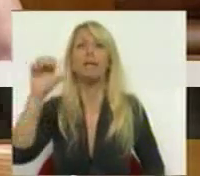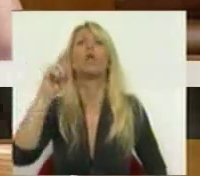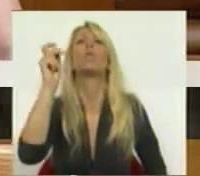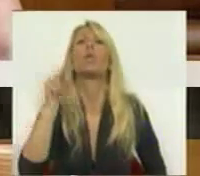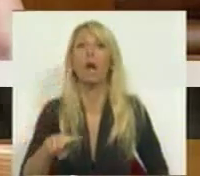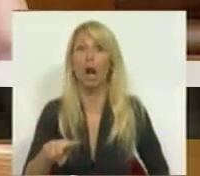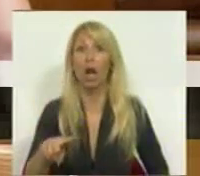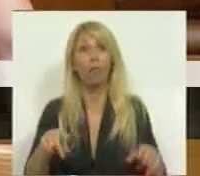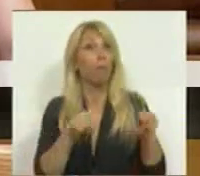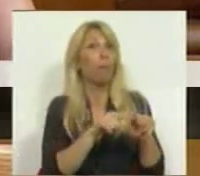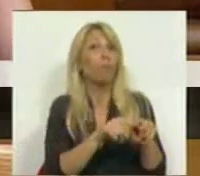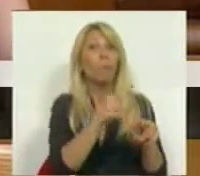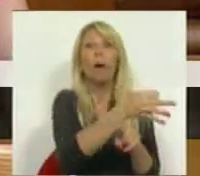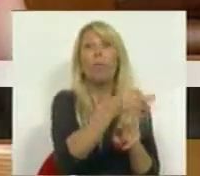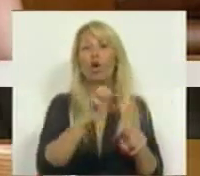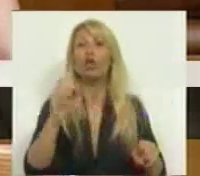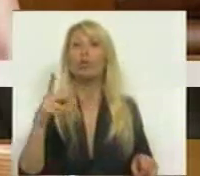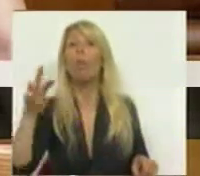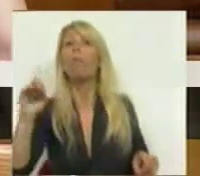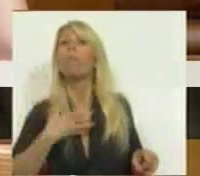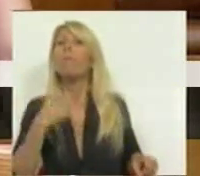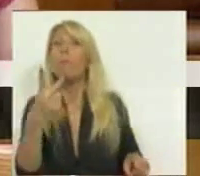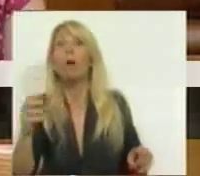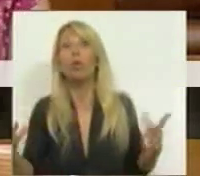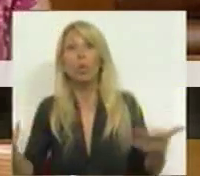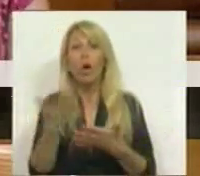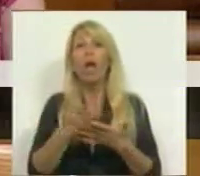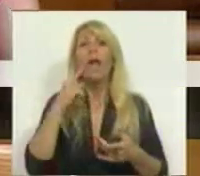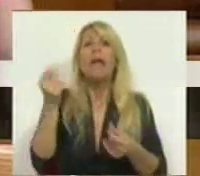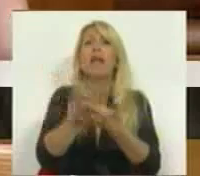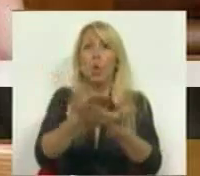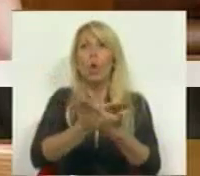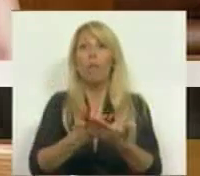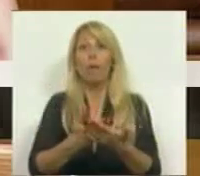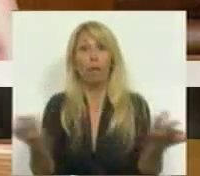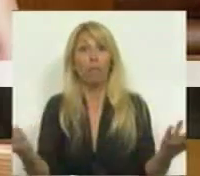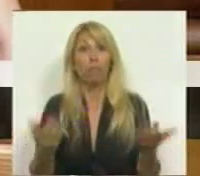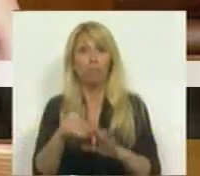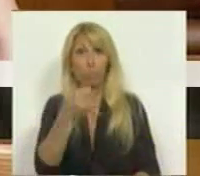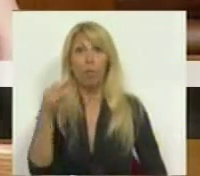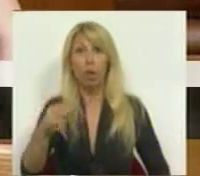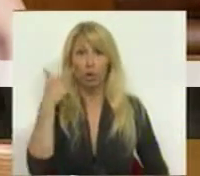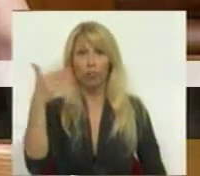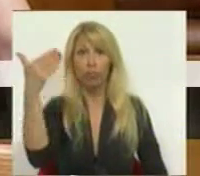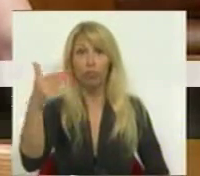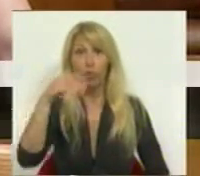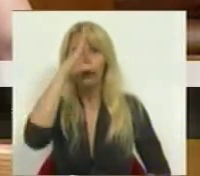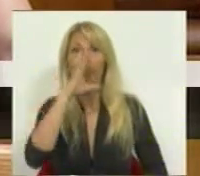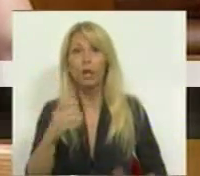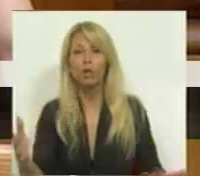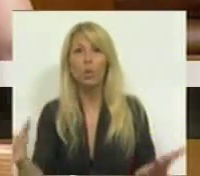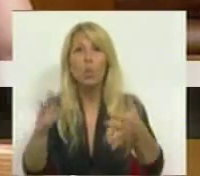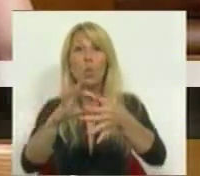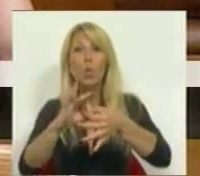ou apoiares Maduro? E na diplomacia económica? Será Paulo Portas ou o futuro ministro? A coligação